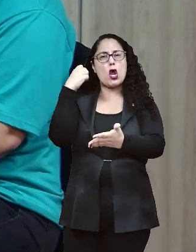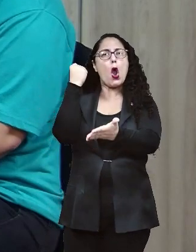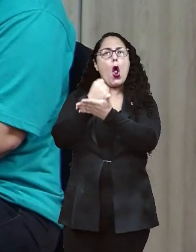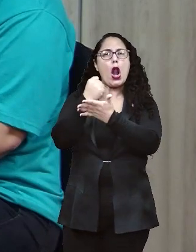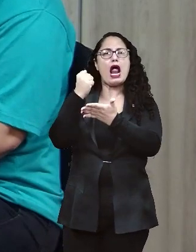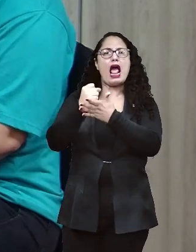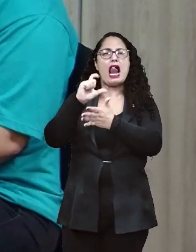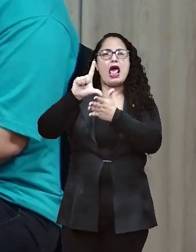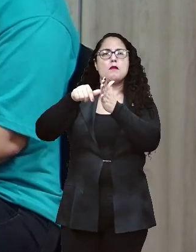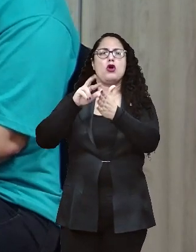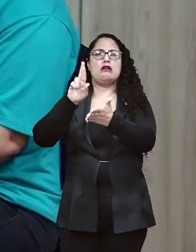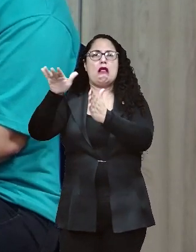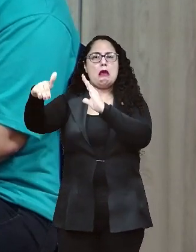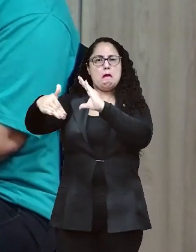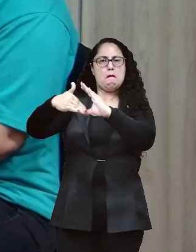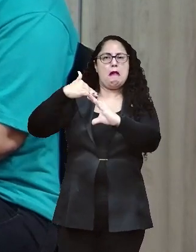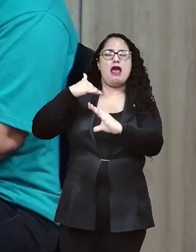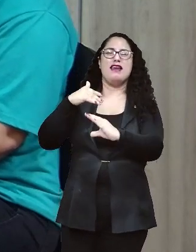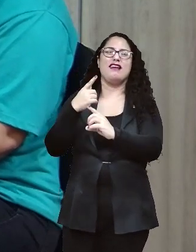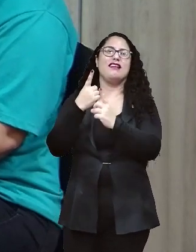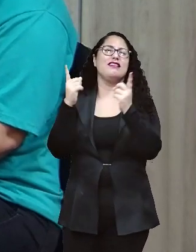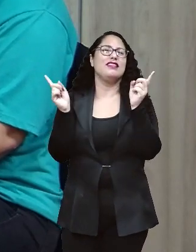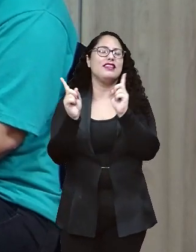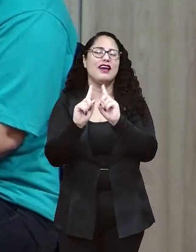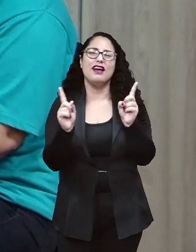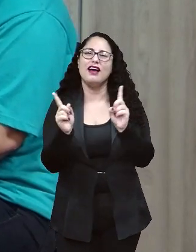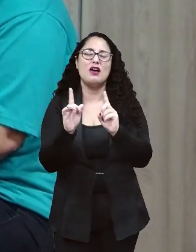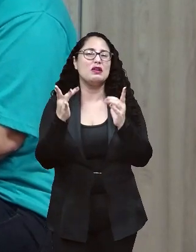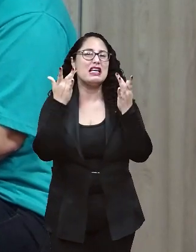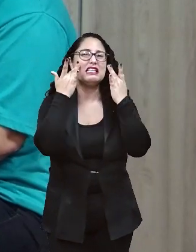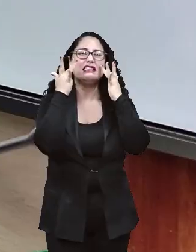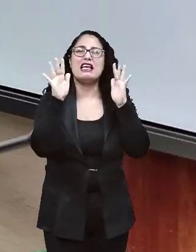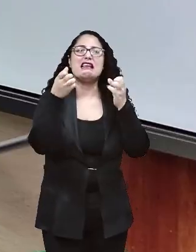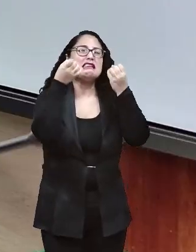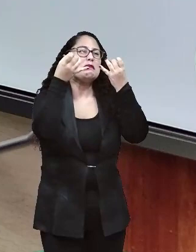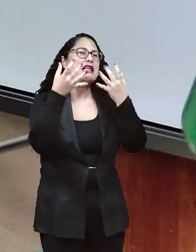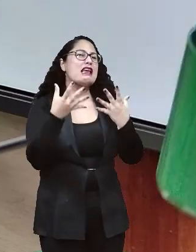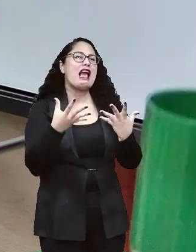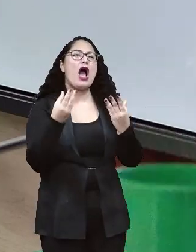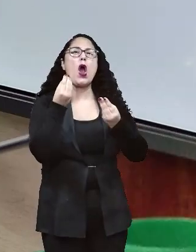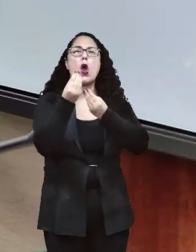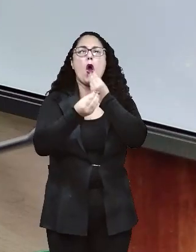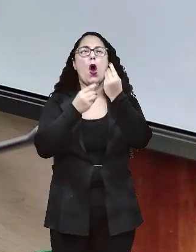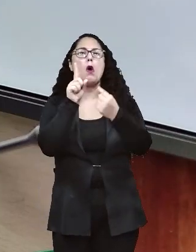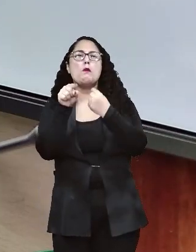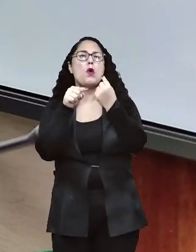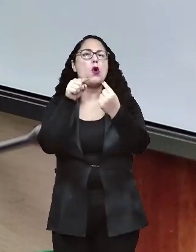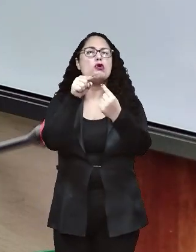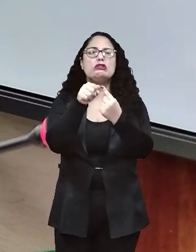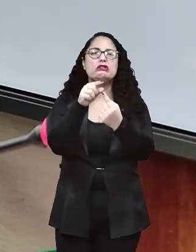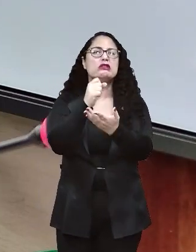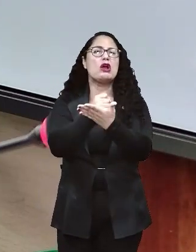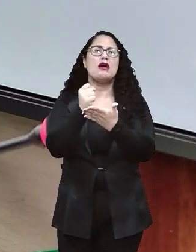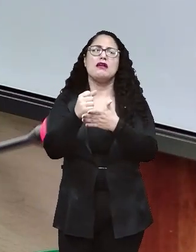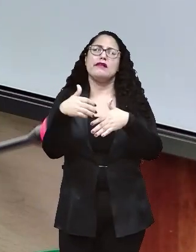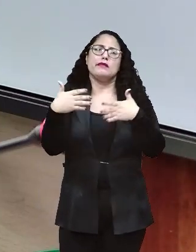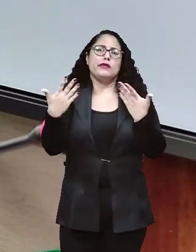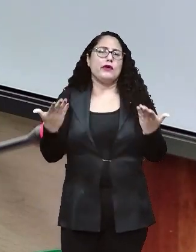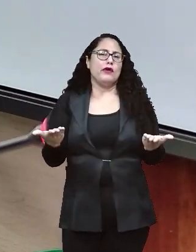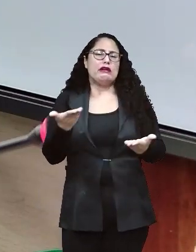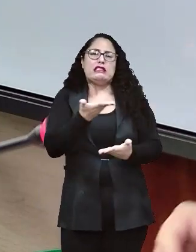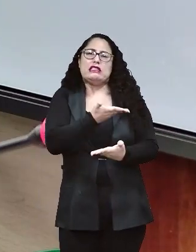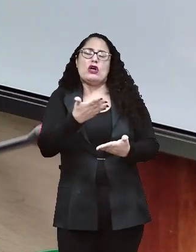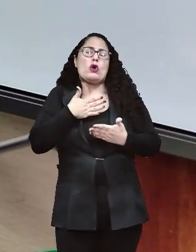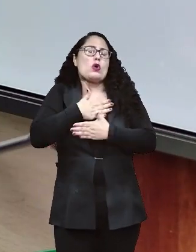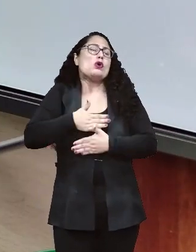e depois recebeu um e-mail, não sabia nem falar direito o motivo de não ter sido. Ela disse, poxa, mas